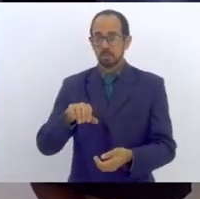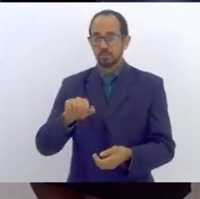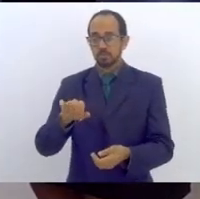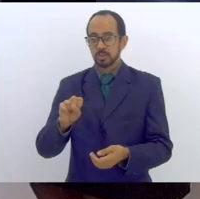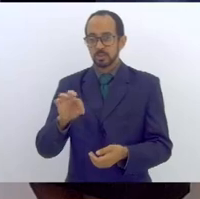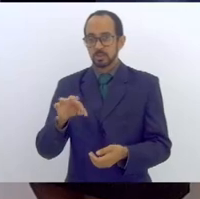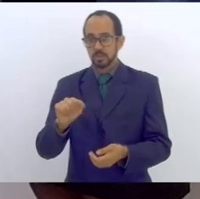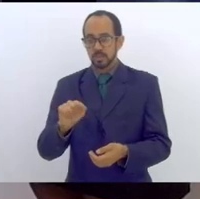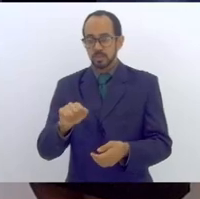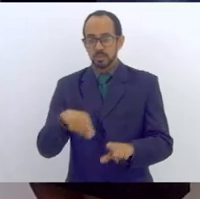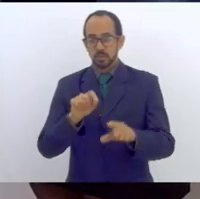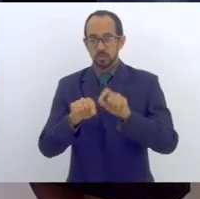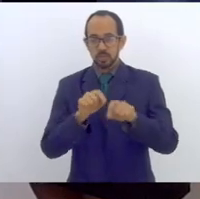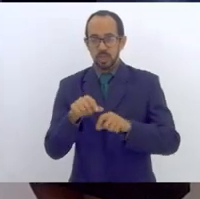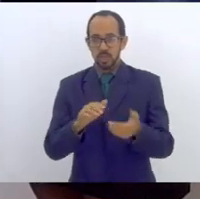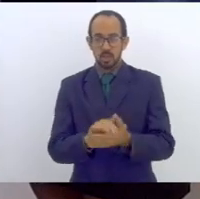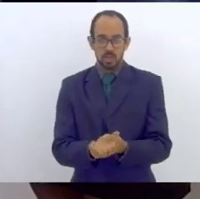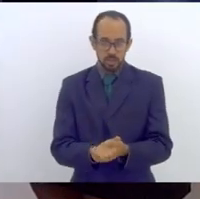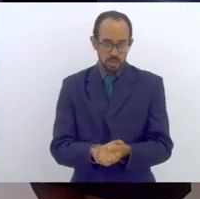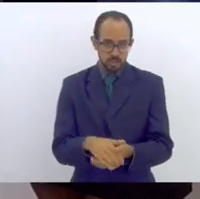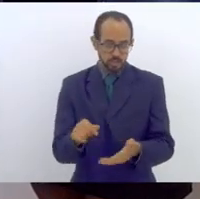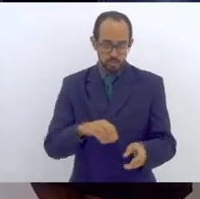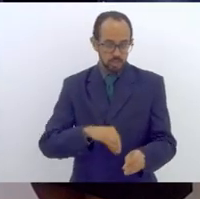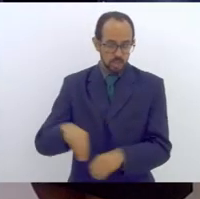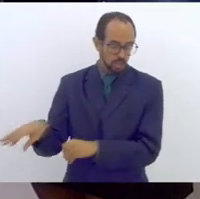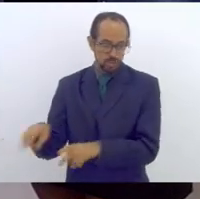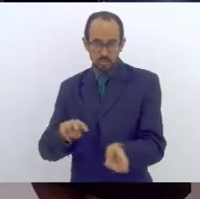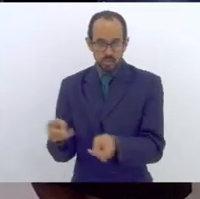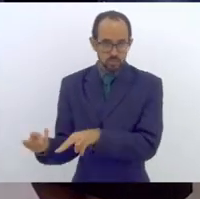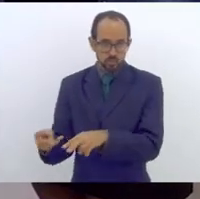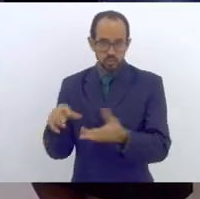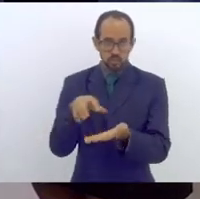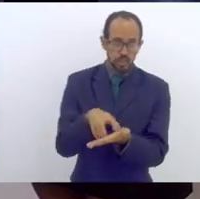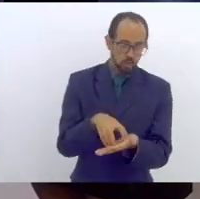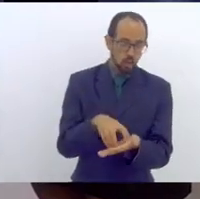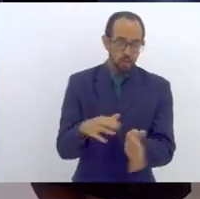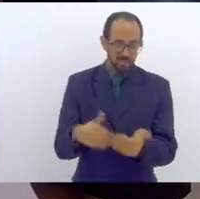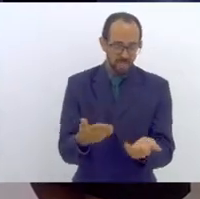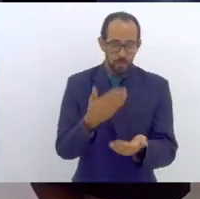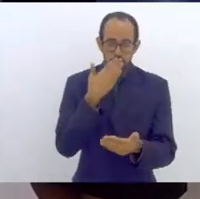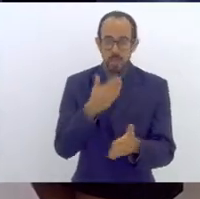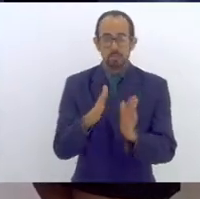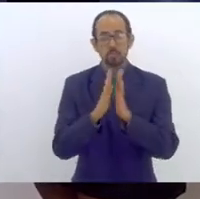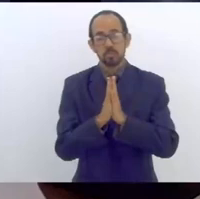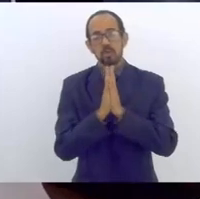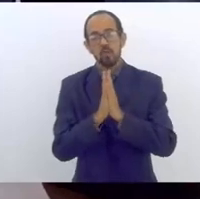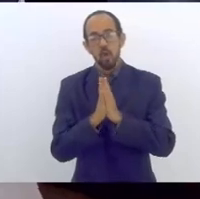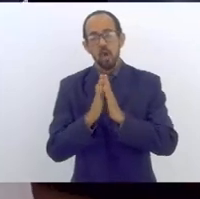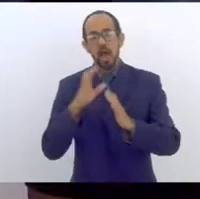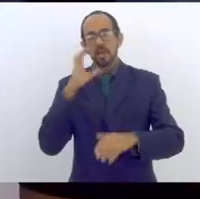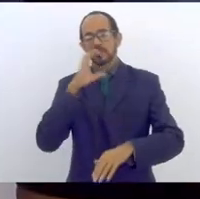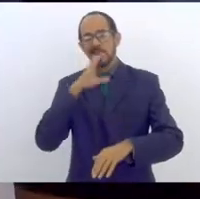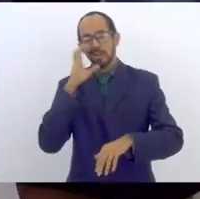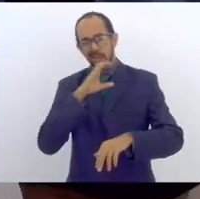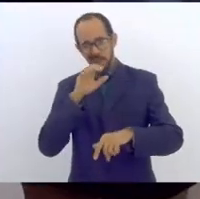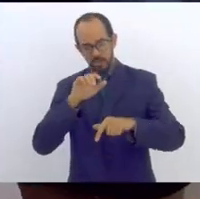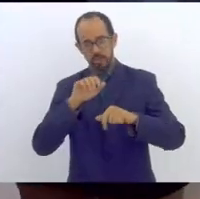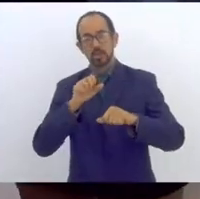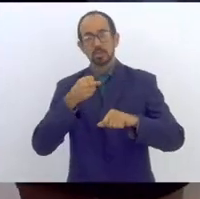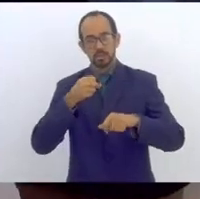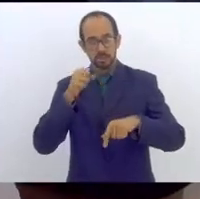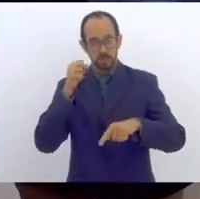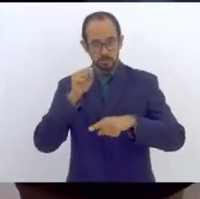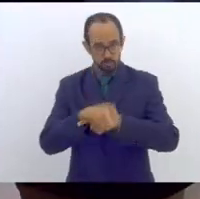carascopia levando para lá tá então peço É solicito que acelere o mais rápido possível se possível